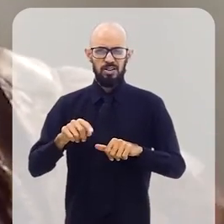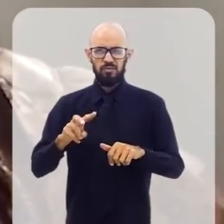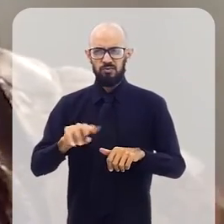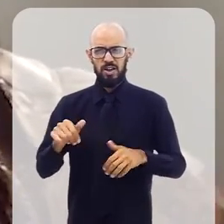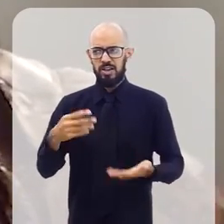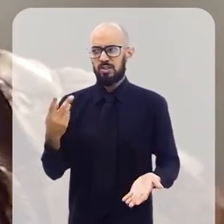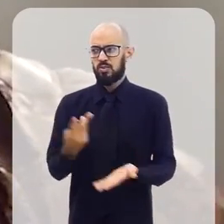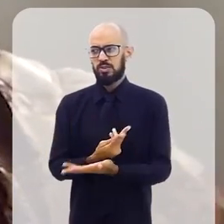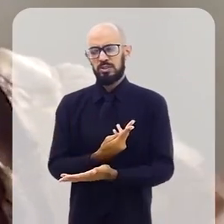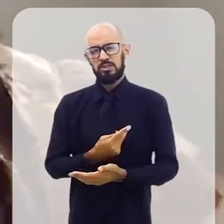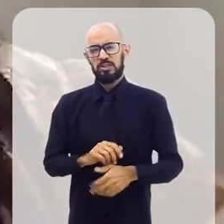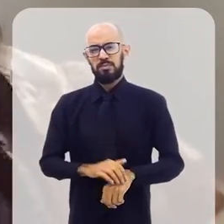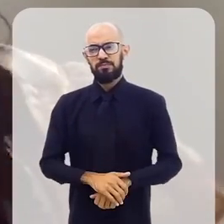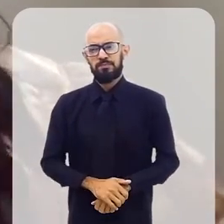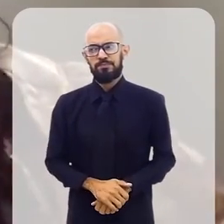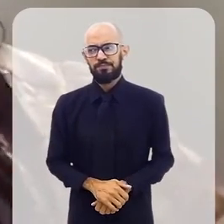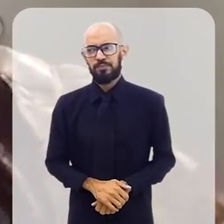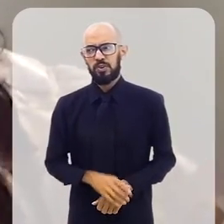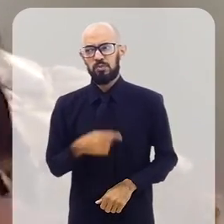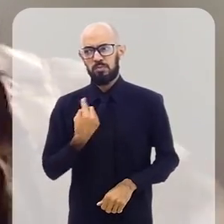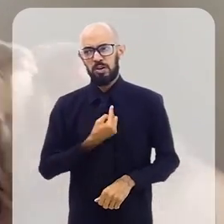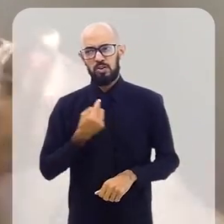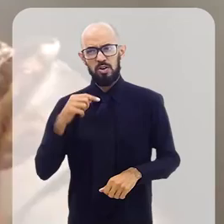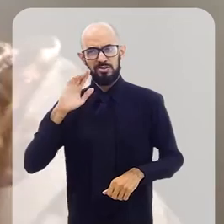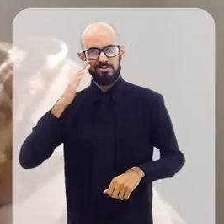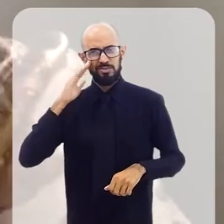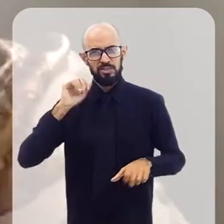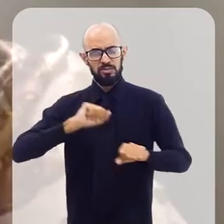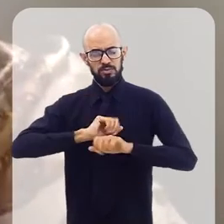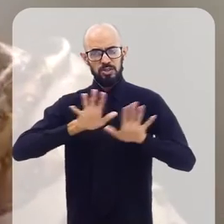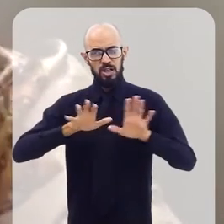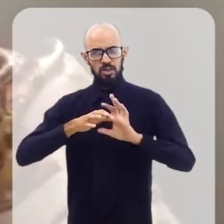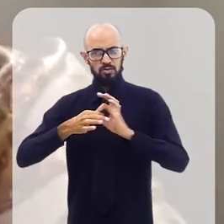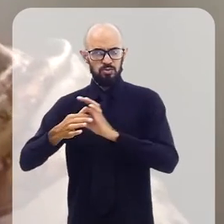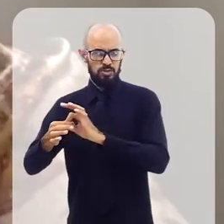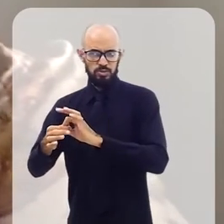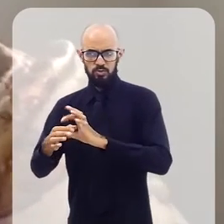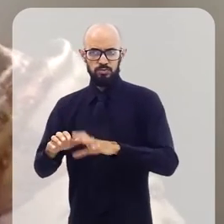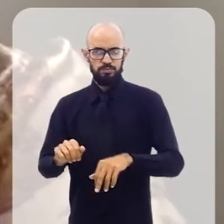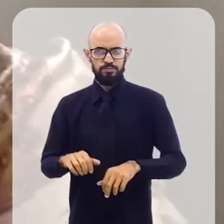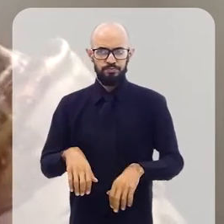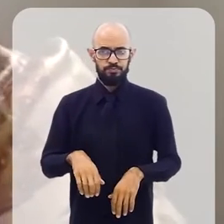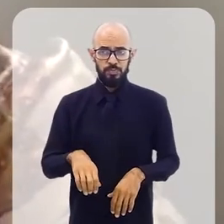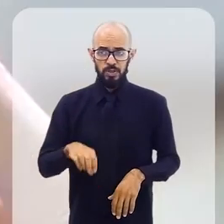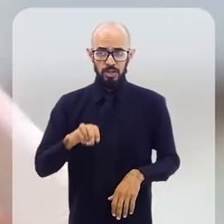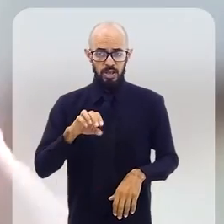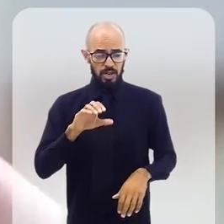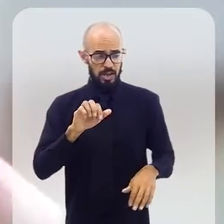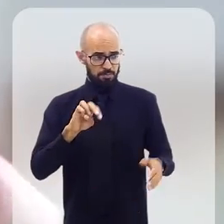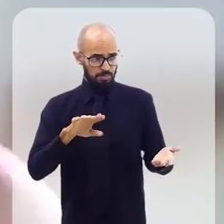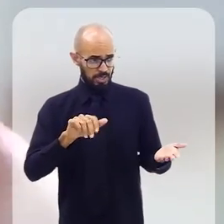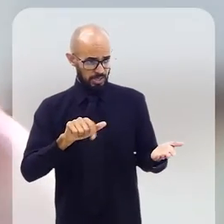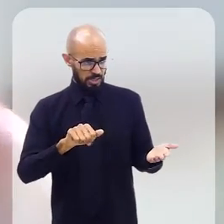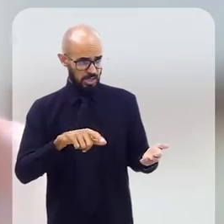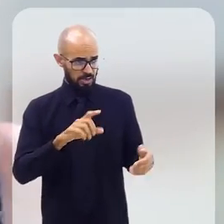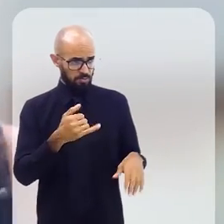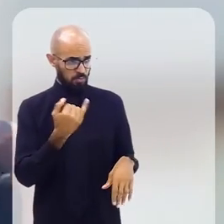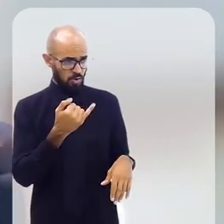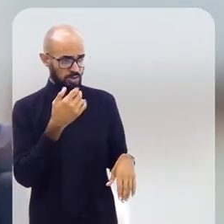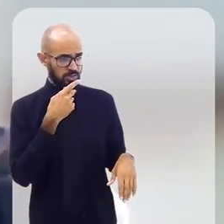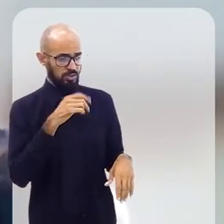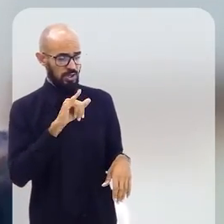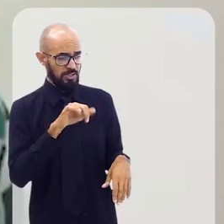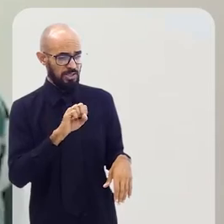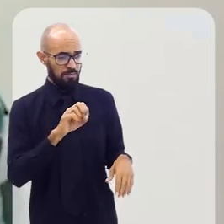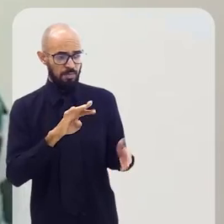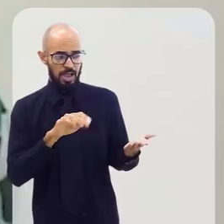realmente ela vai acontecer de qualquer forma, né? Então, para a gente entender como que está o cenário aí. Camila, um dos pontos importantes